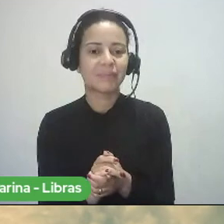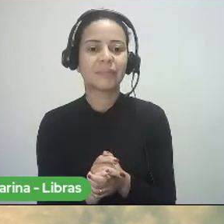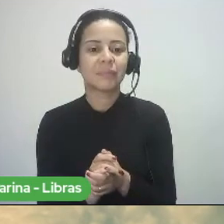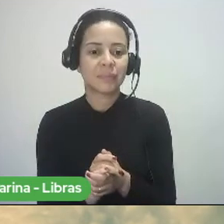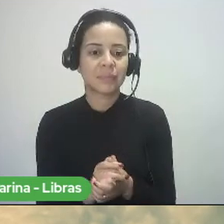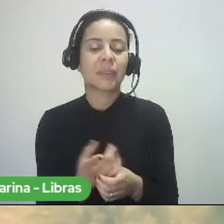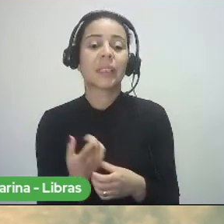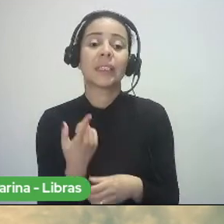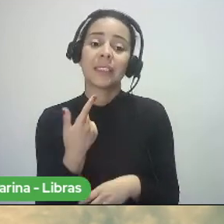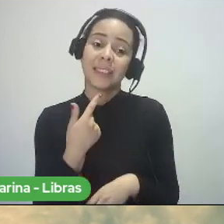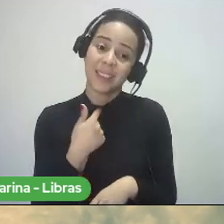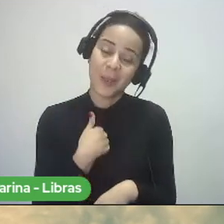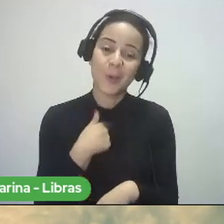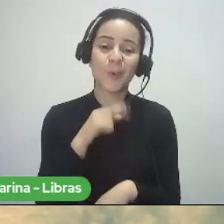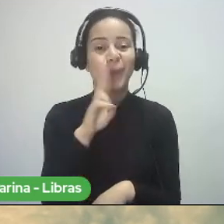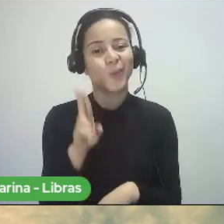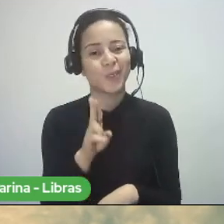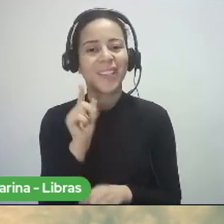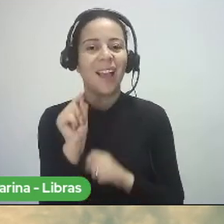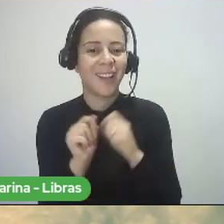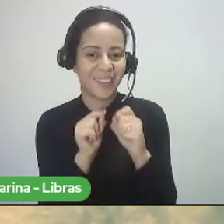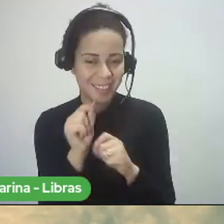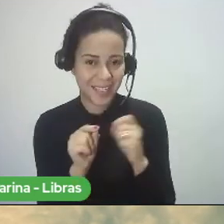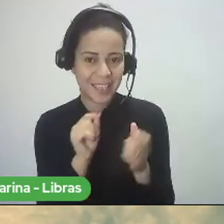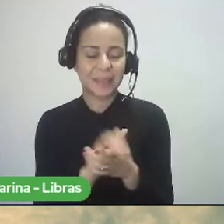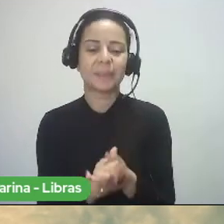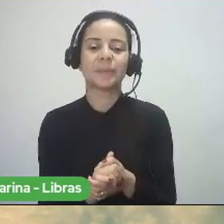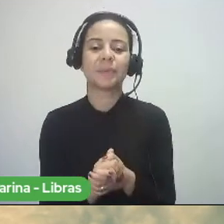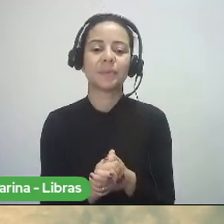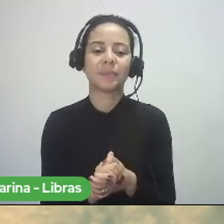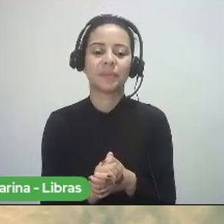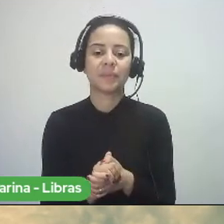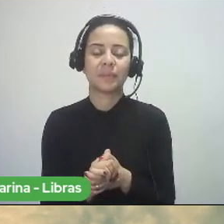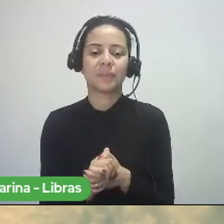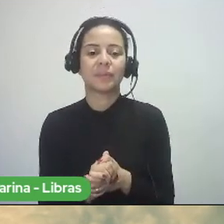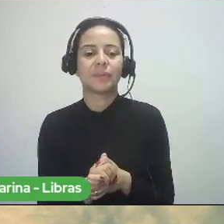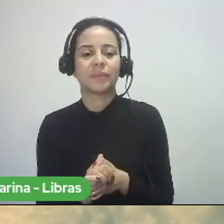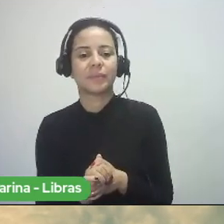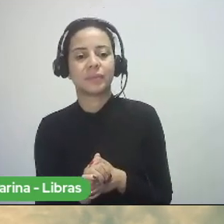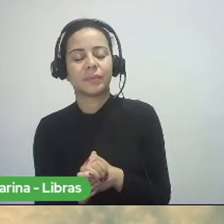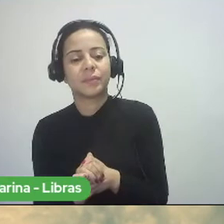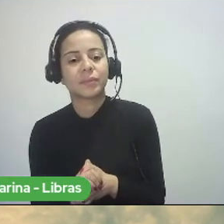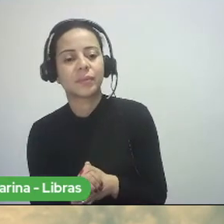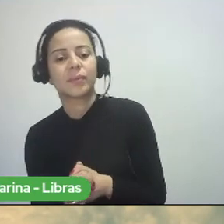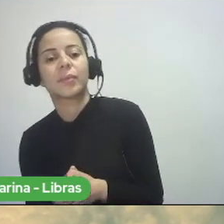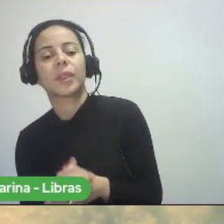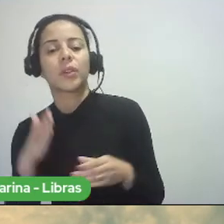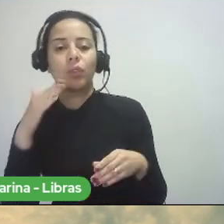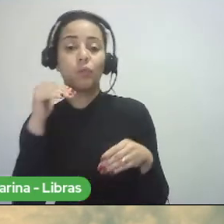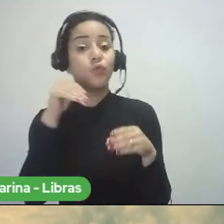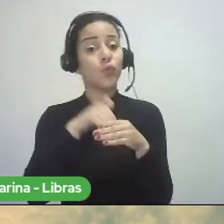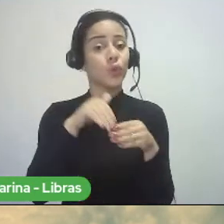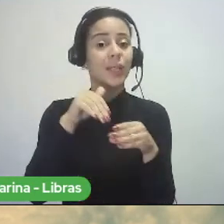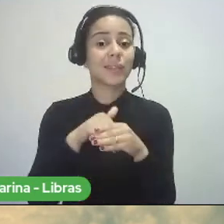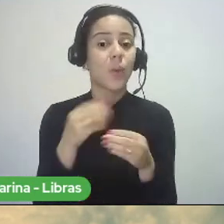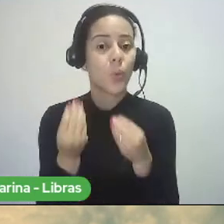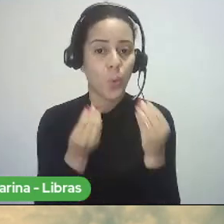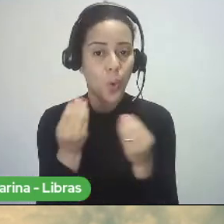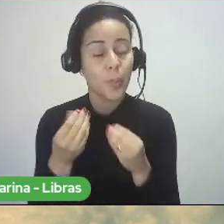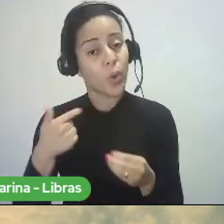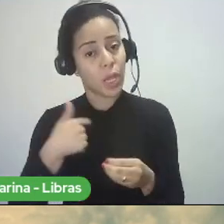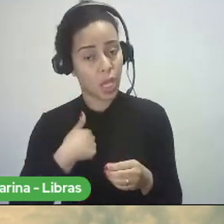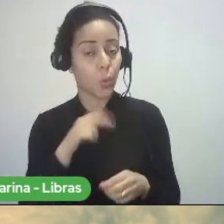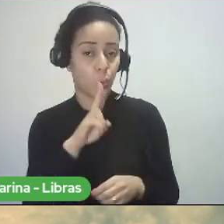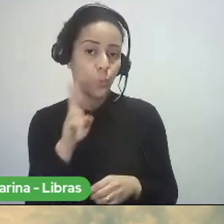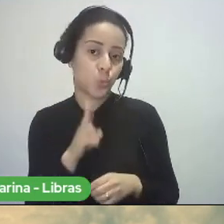pouco de sucesso, assim, ou um sucesso um pouquinho melhor, a votação pelo próprio Zoom, né, que é uma ferramenta